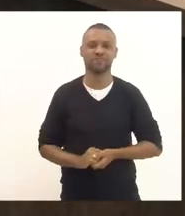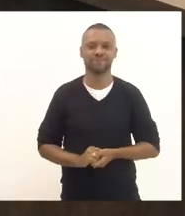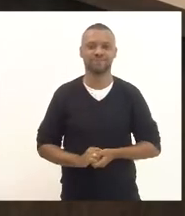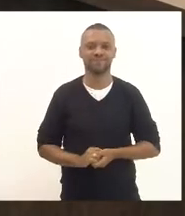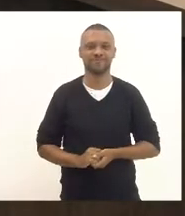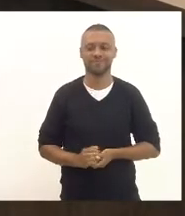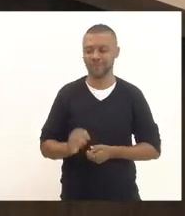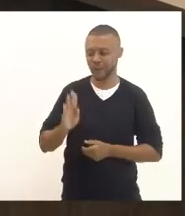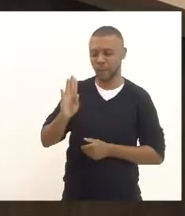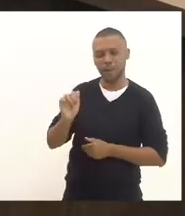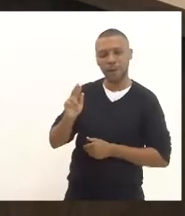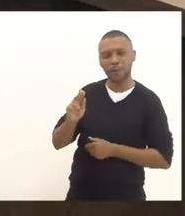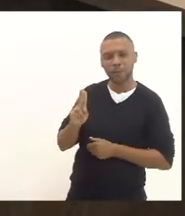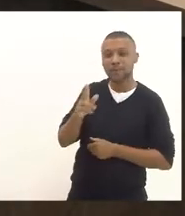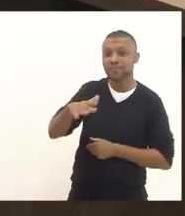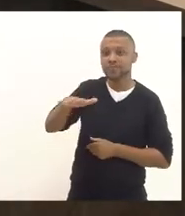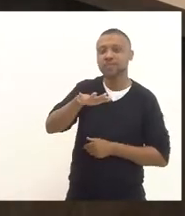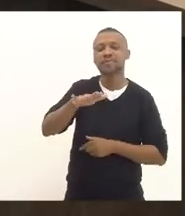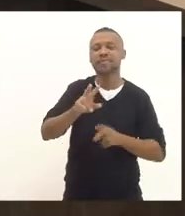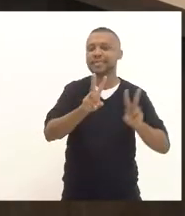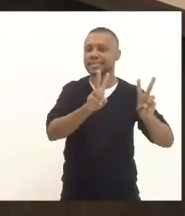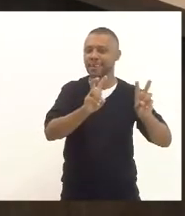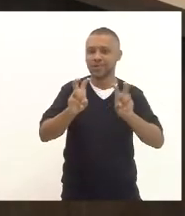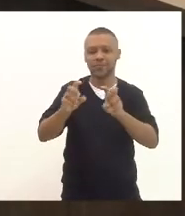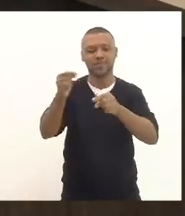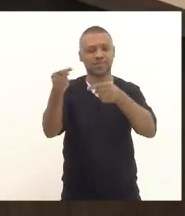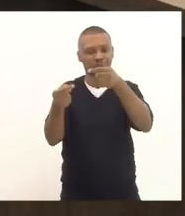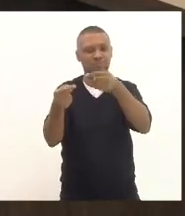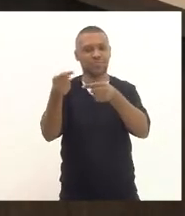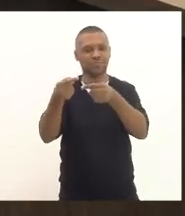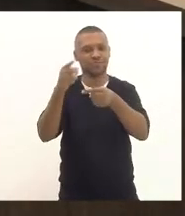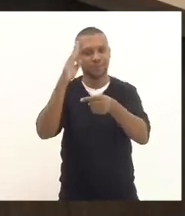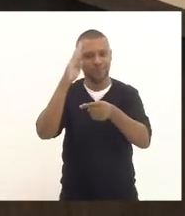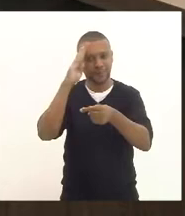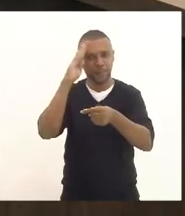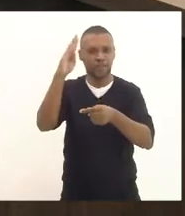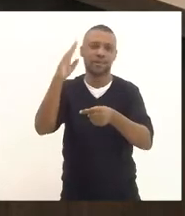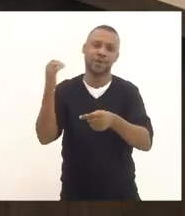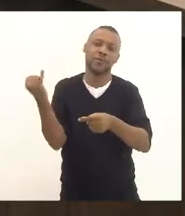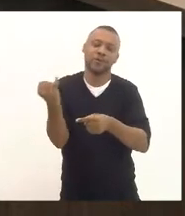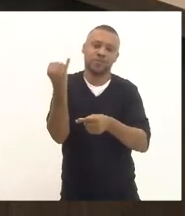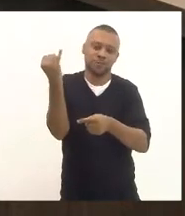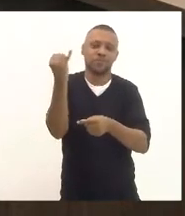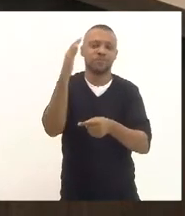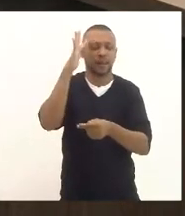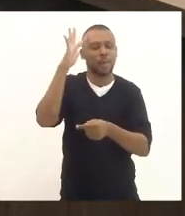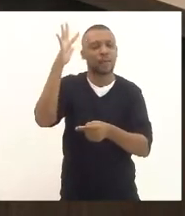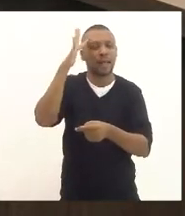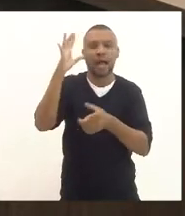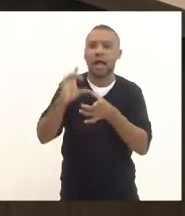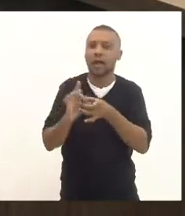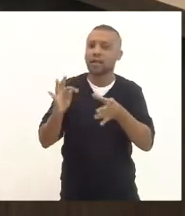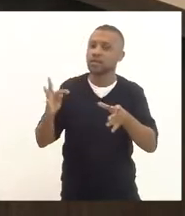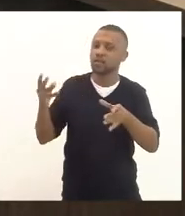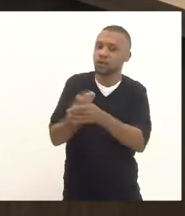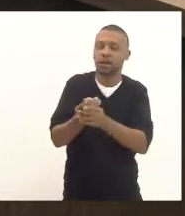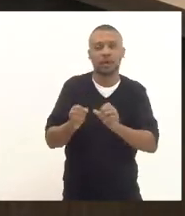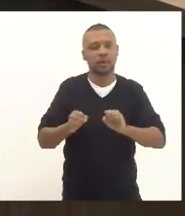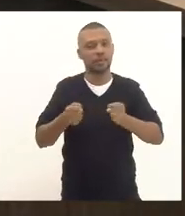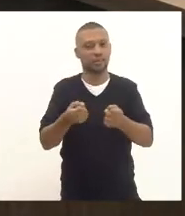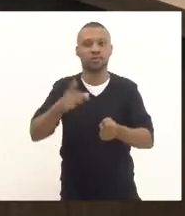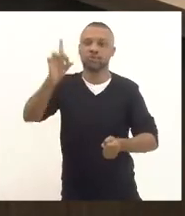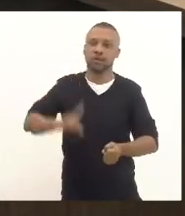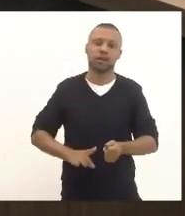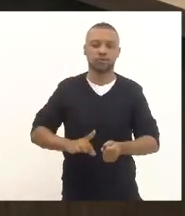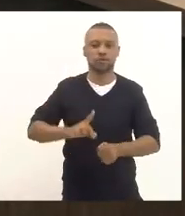babo naquele espaço trouxe temas sensíveis e centrais para pensar democracia garantia de direitos no